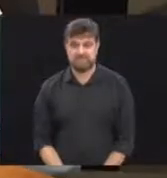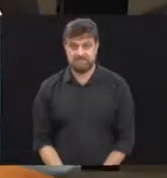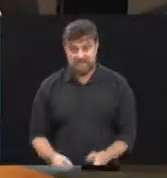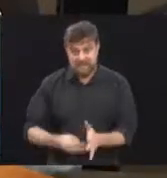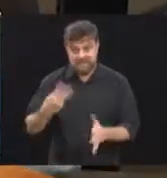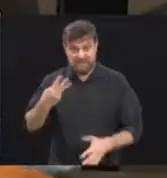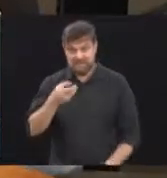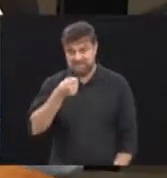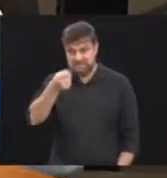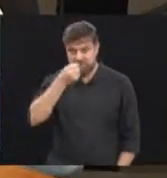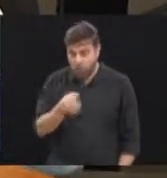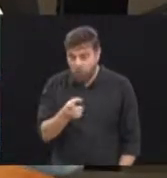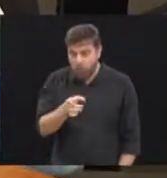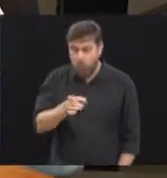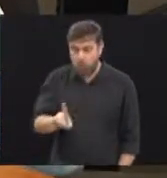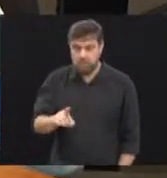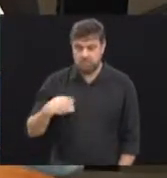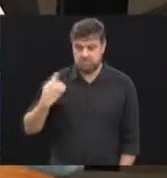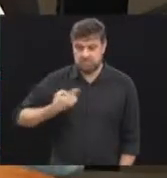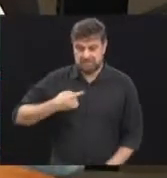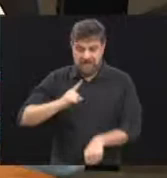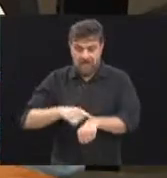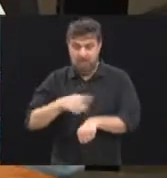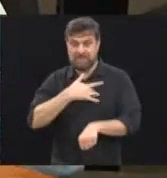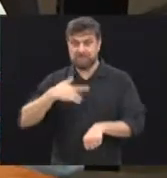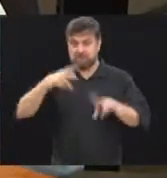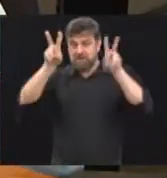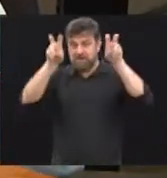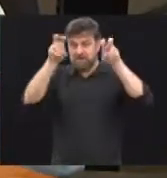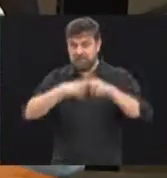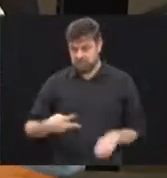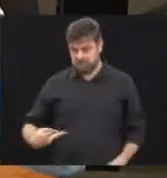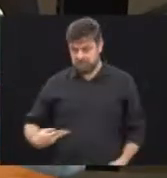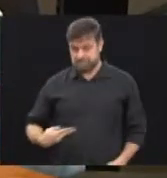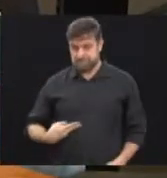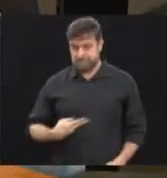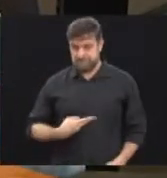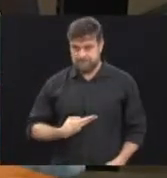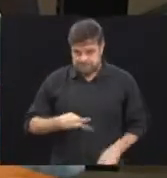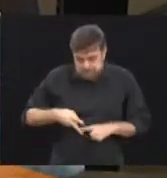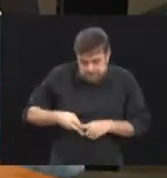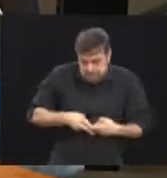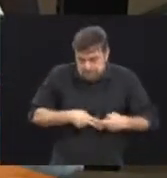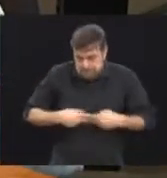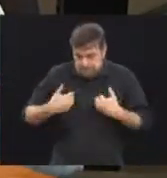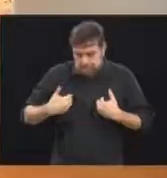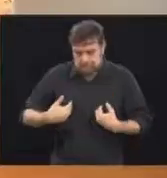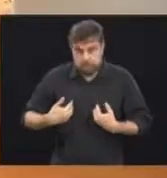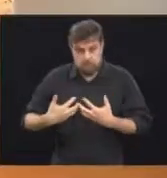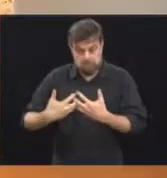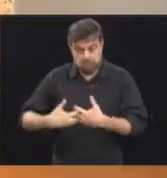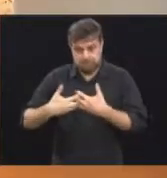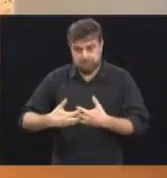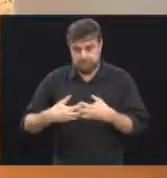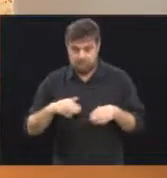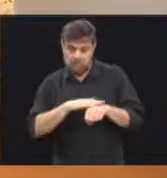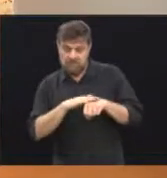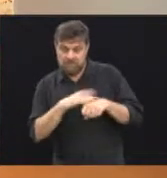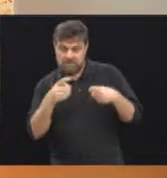Esse é o terceiro e último bloco do Momento Saúde, que hoje está falando sobre cirurgia plástica reparadora com o cirurgião plástico